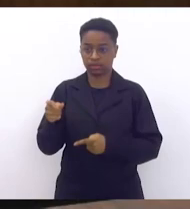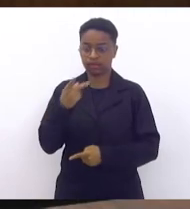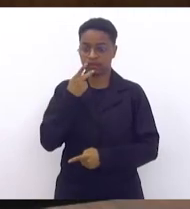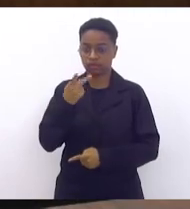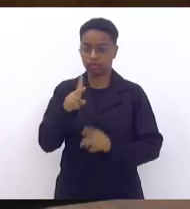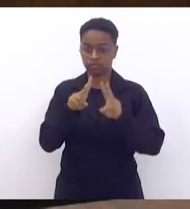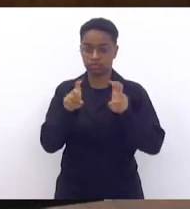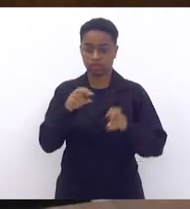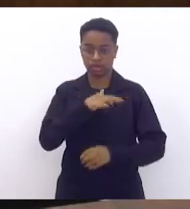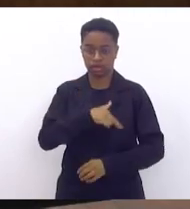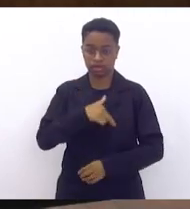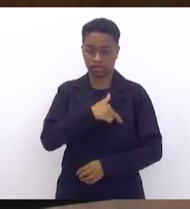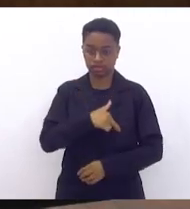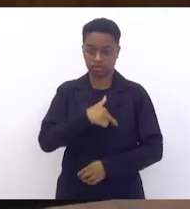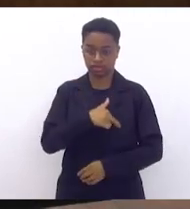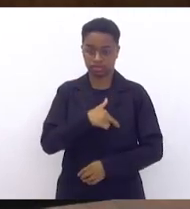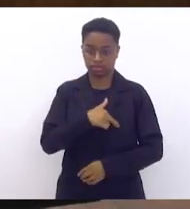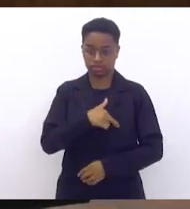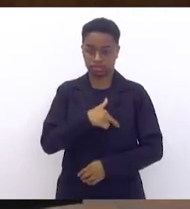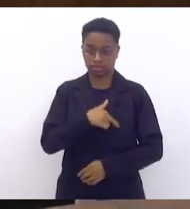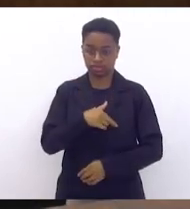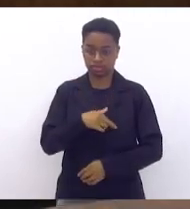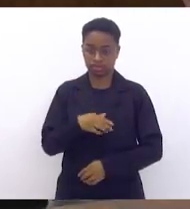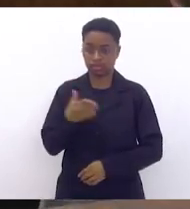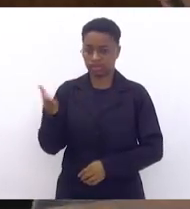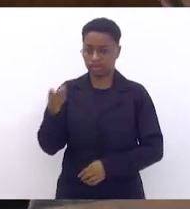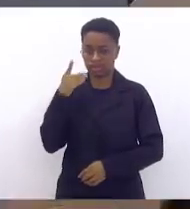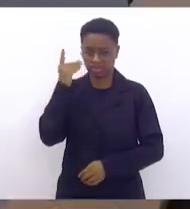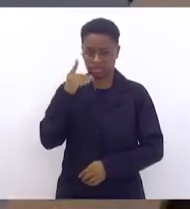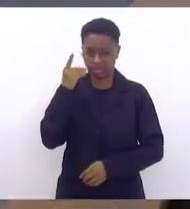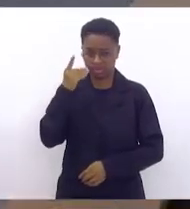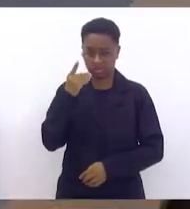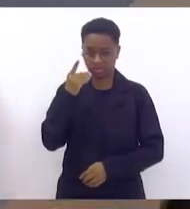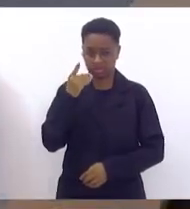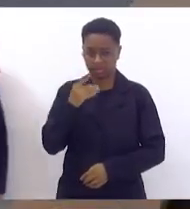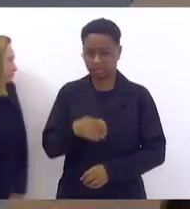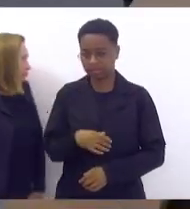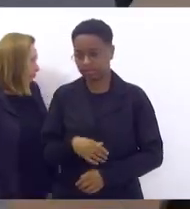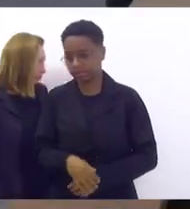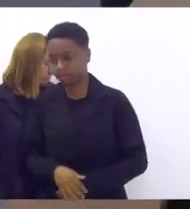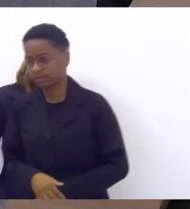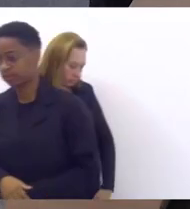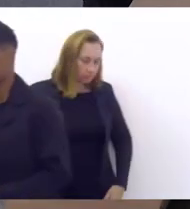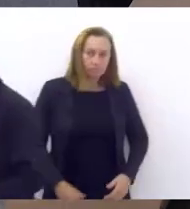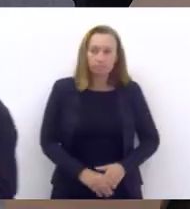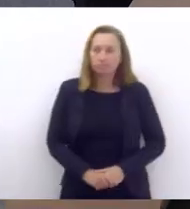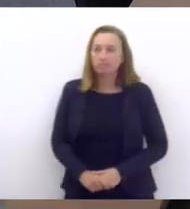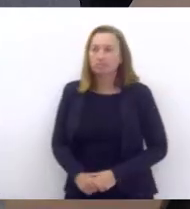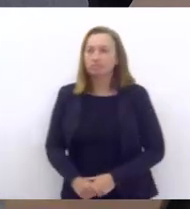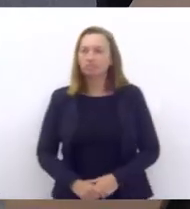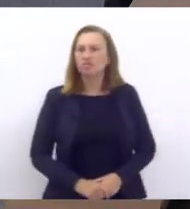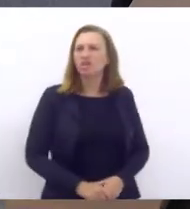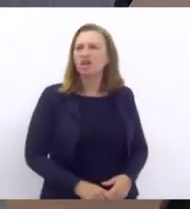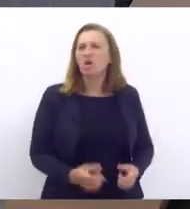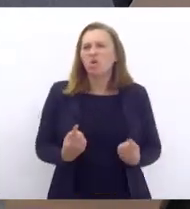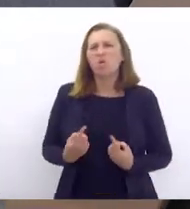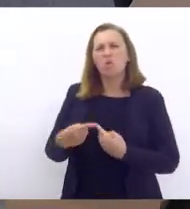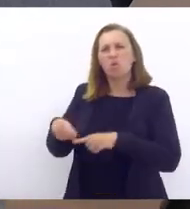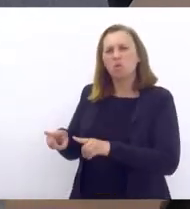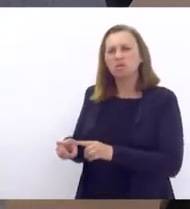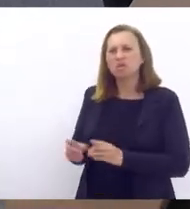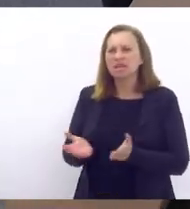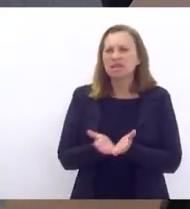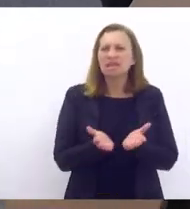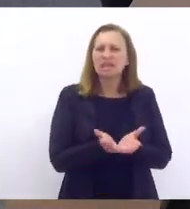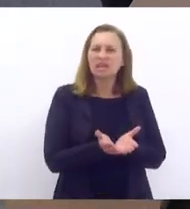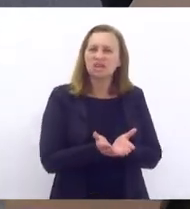religião. Será que a deputada Dani Monteiro tem alguma coisa contra a igreja evangélica, que faz um trabalho